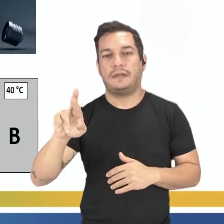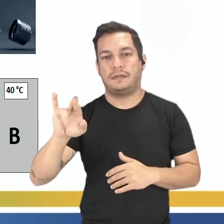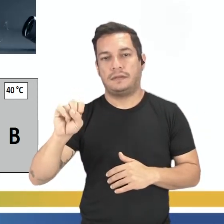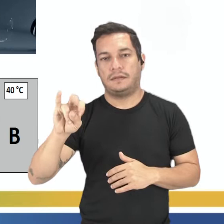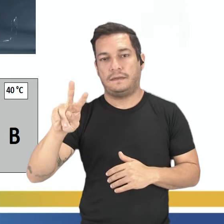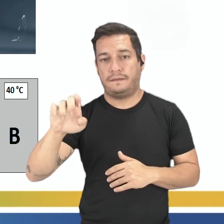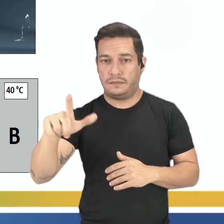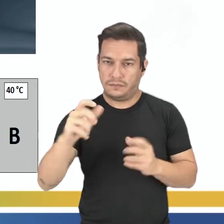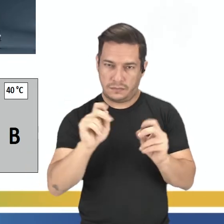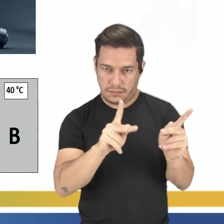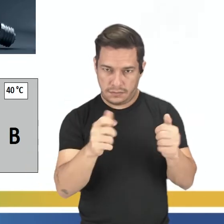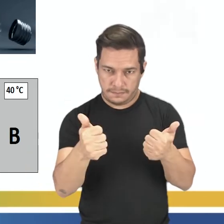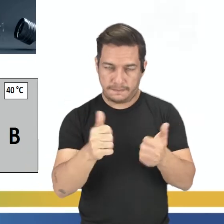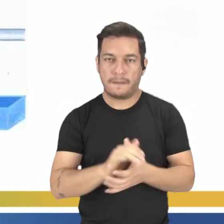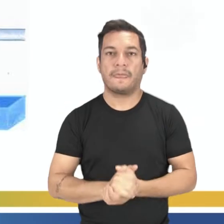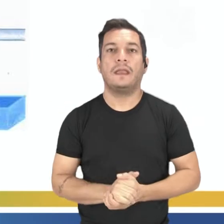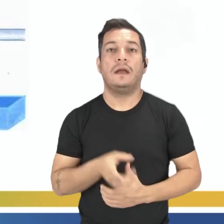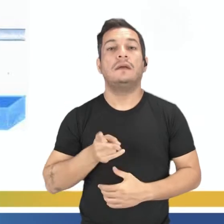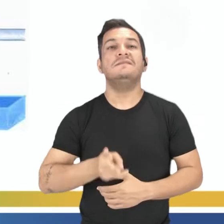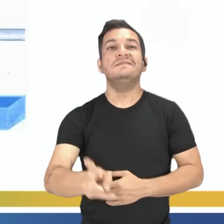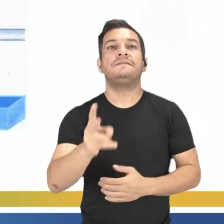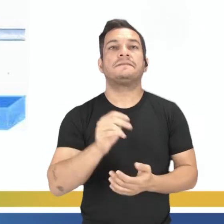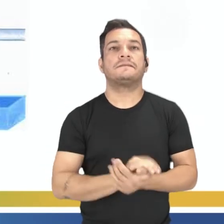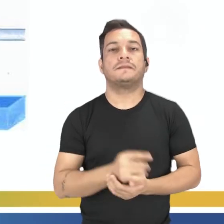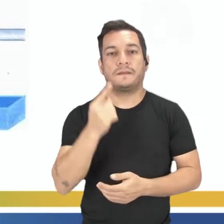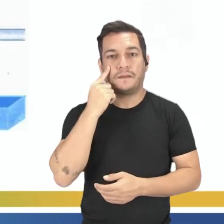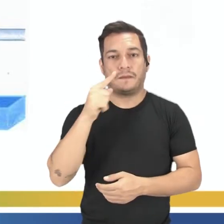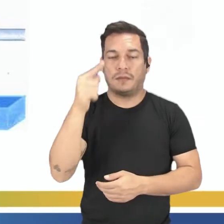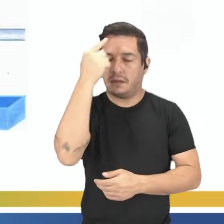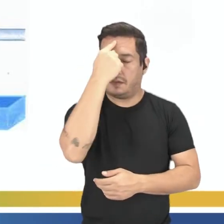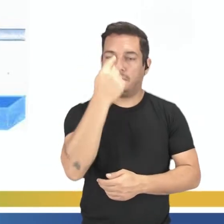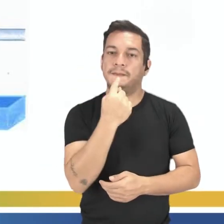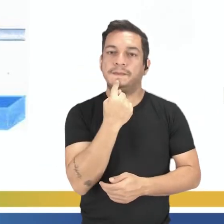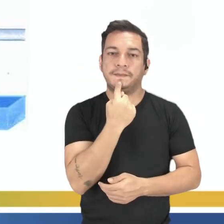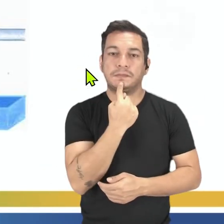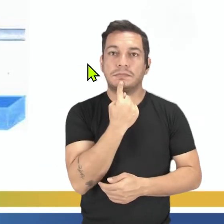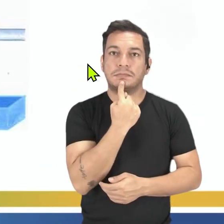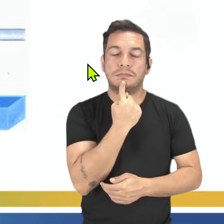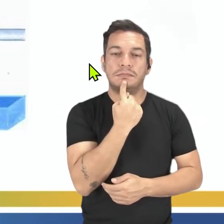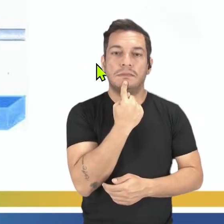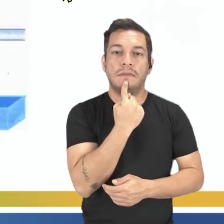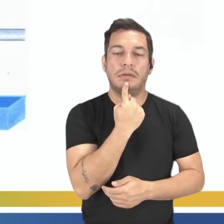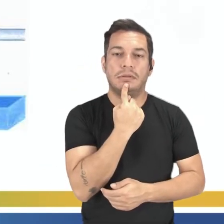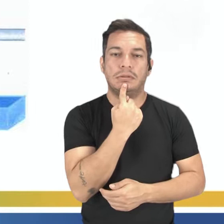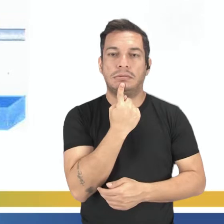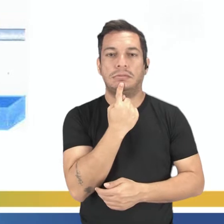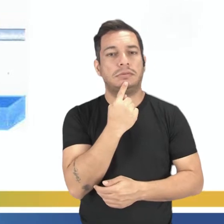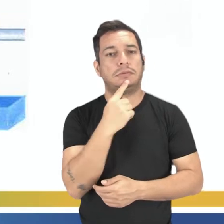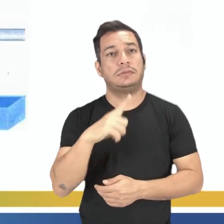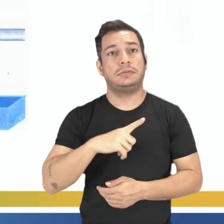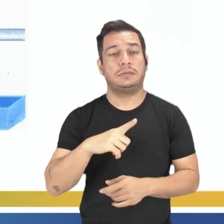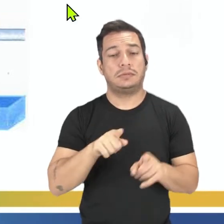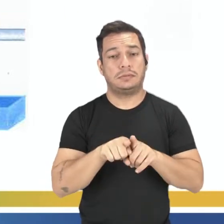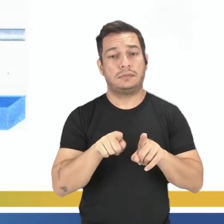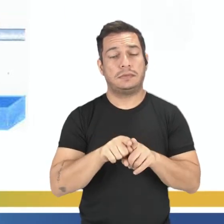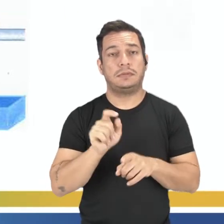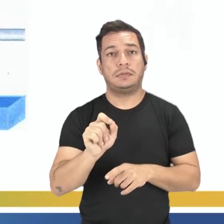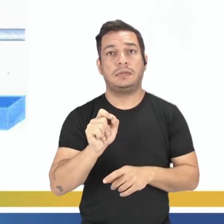ok, pessoal? Continue visualizando aí na imagem. Então, nós temos aí